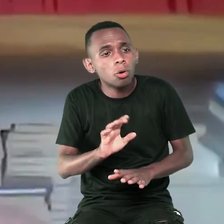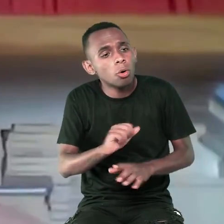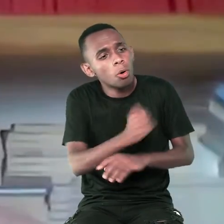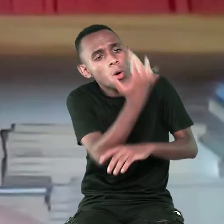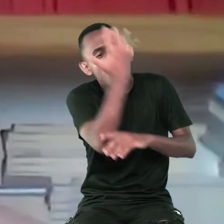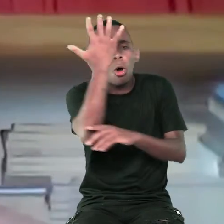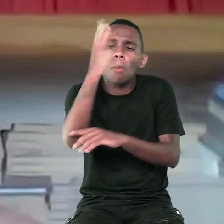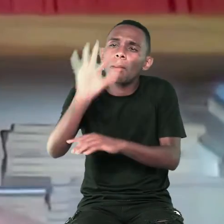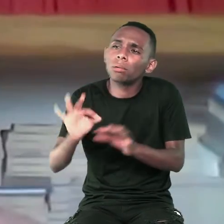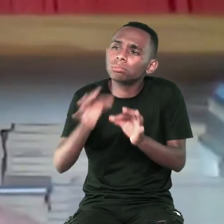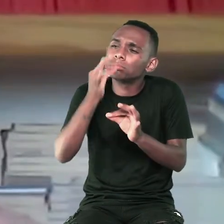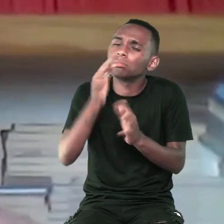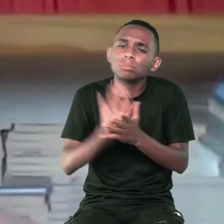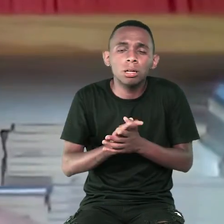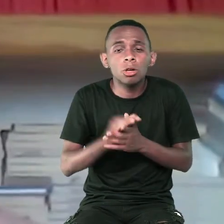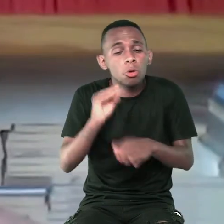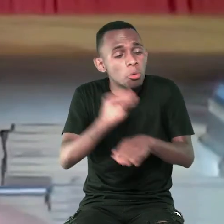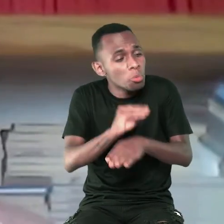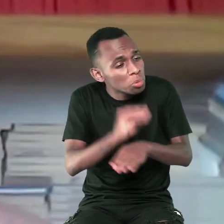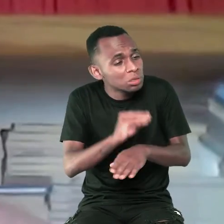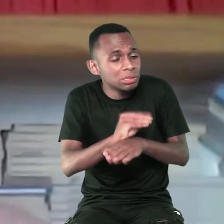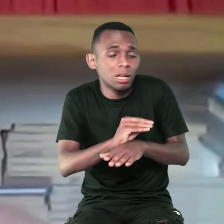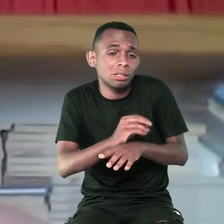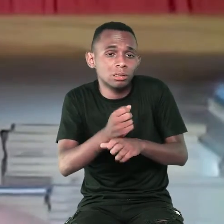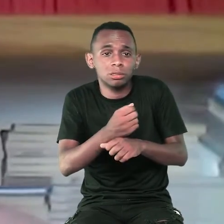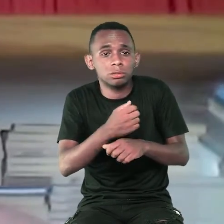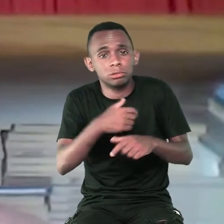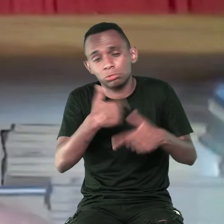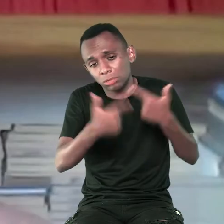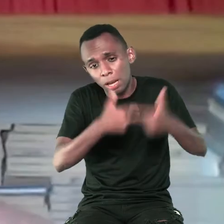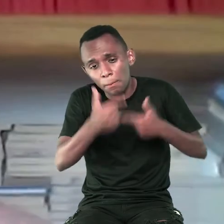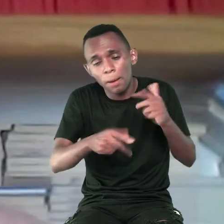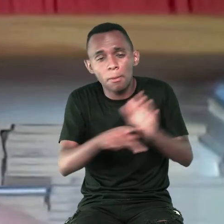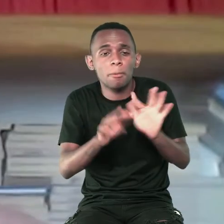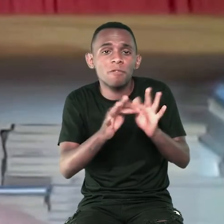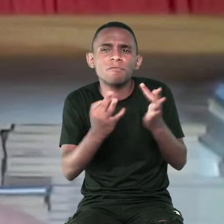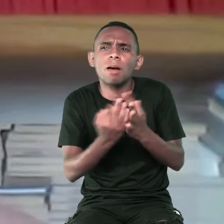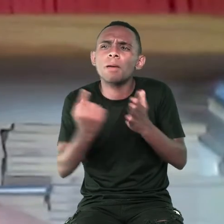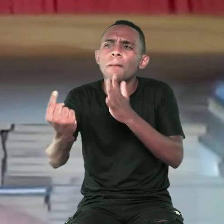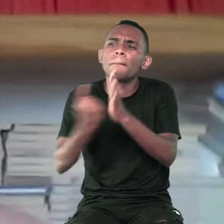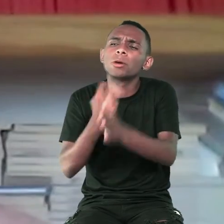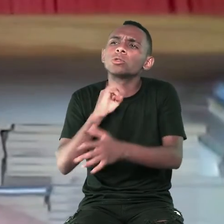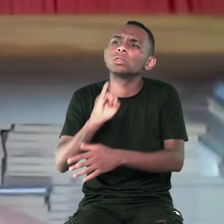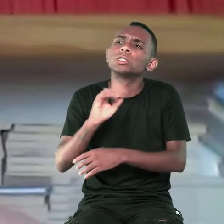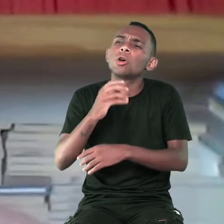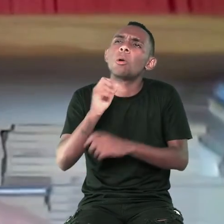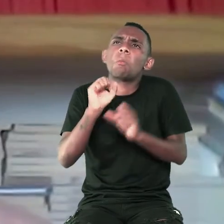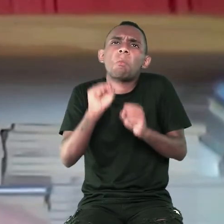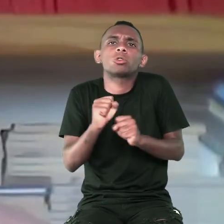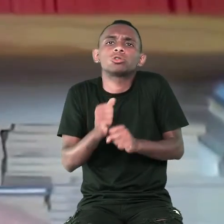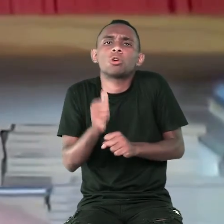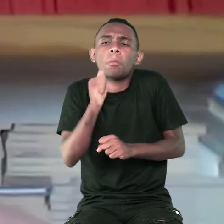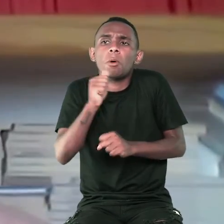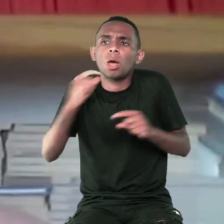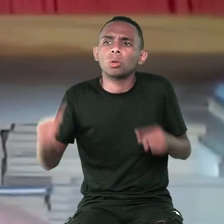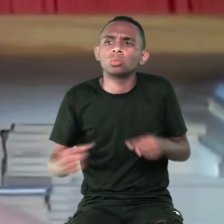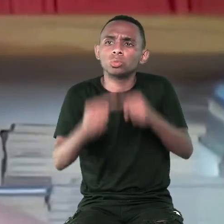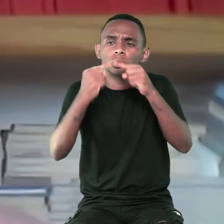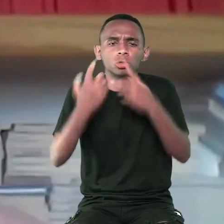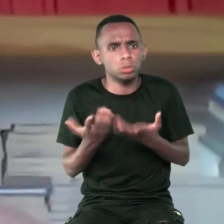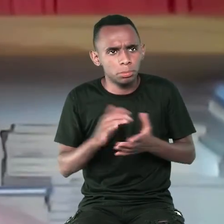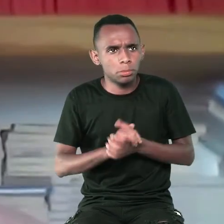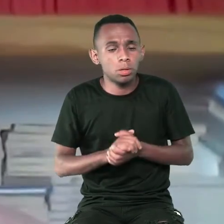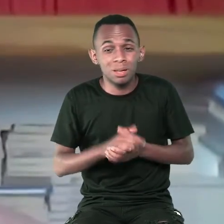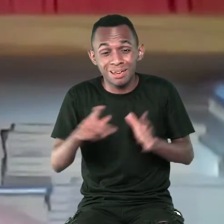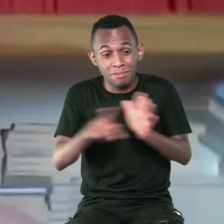e da família e do pequeno negócio da família. Naquele dia, ele perguntou se eu podia ser uma espécie de mulher. E ele deitado naquela grama